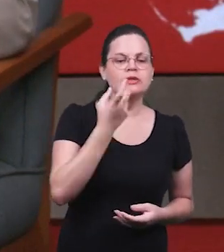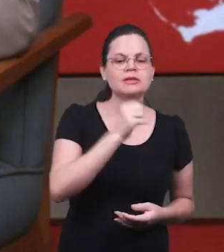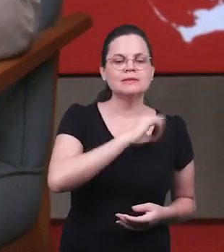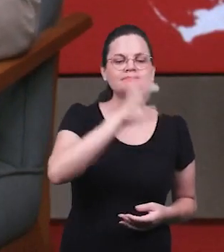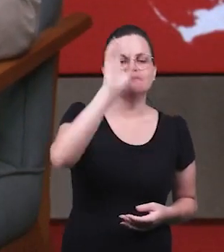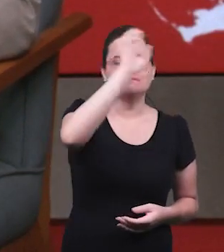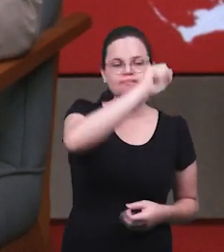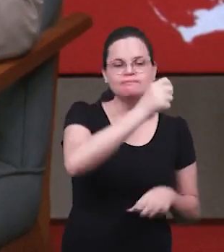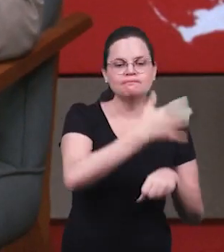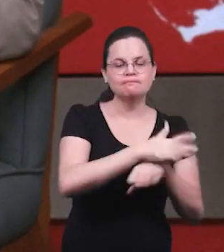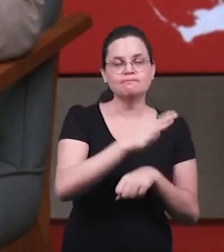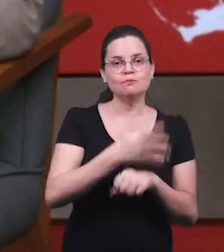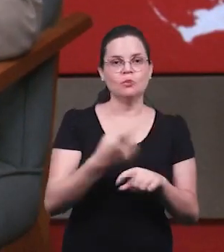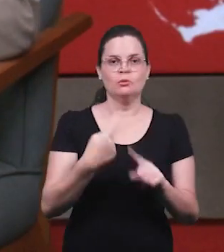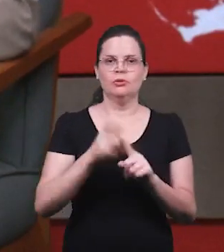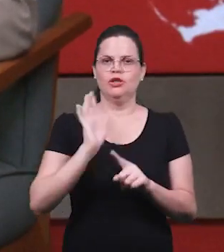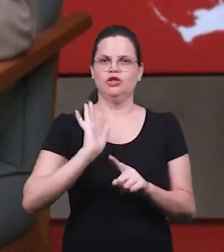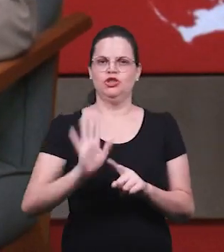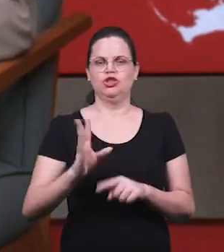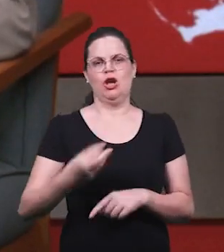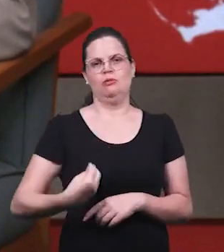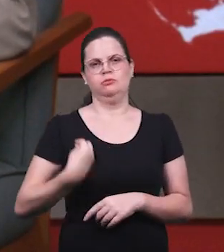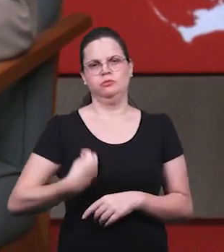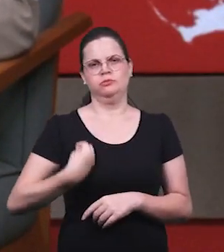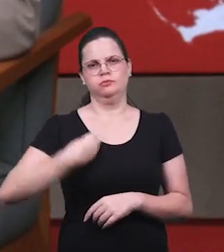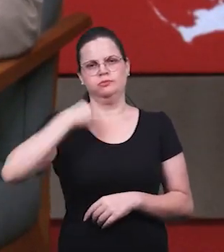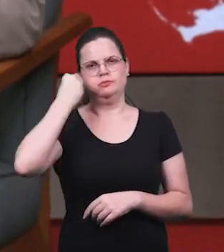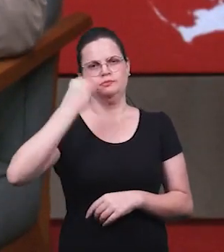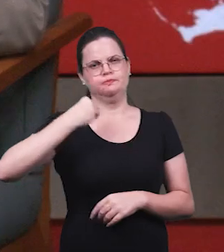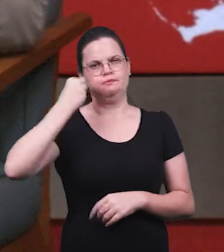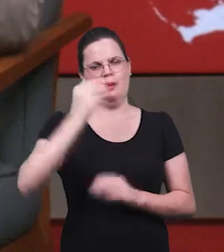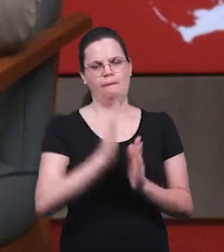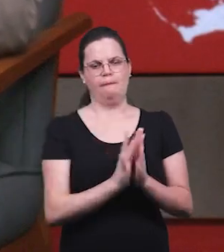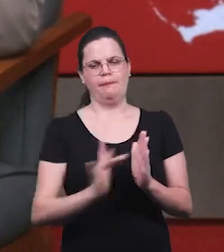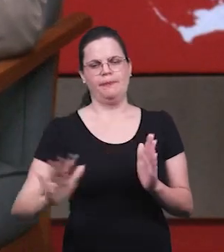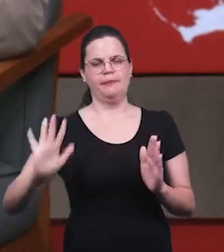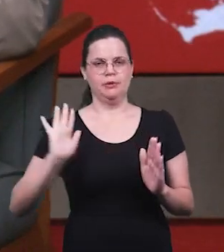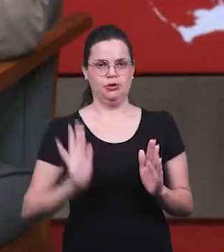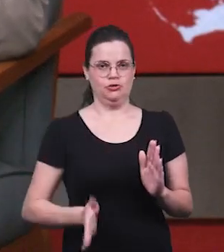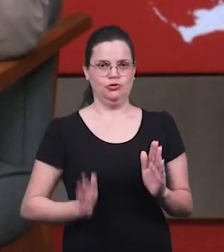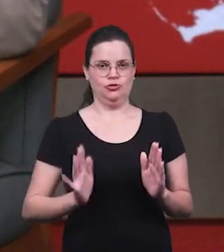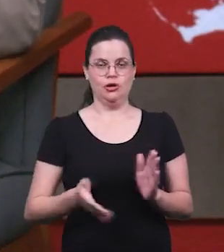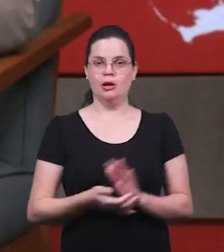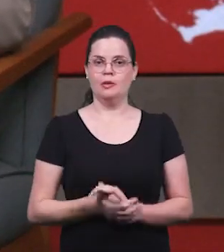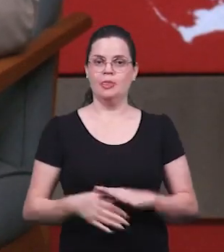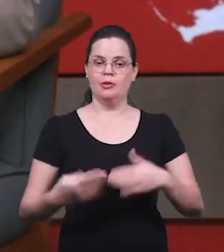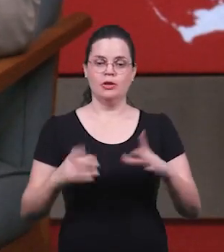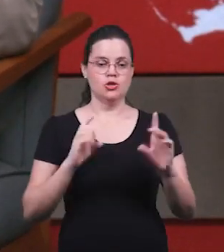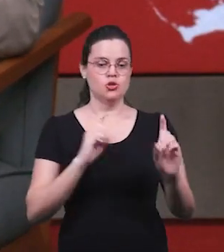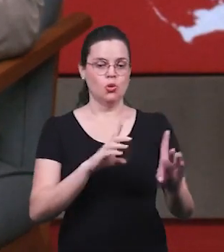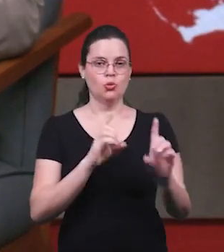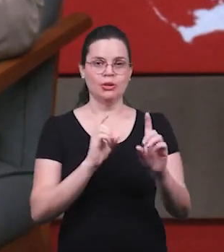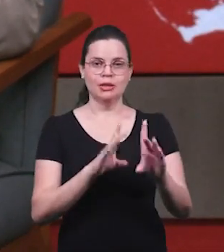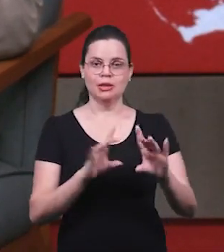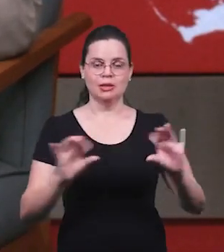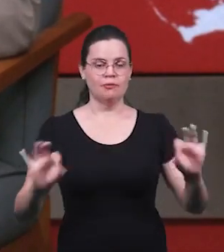certo tempo, uma certa idade. Então, as doutrinas já